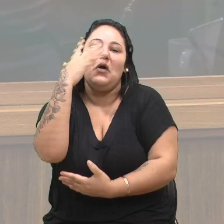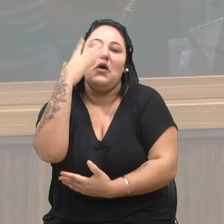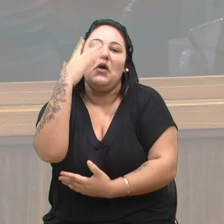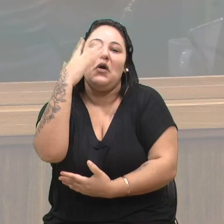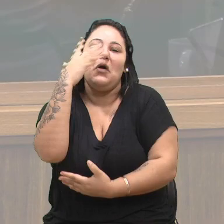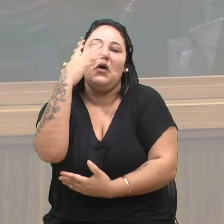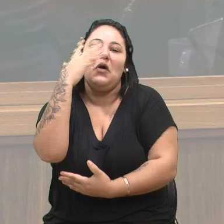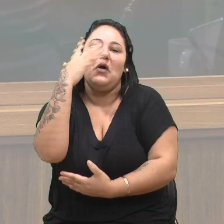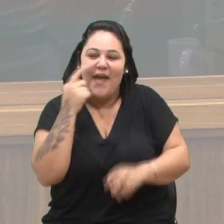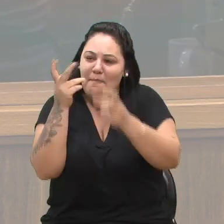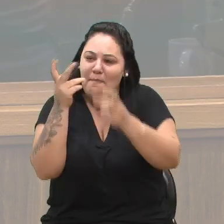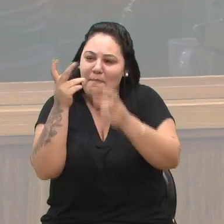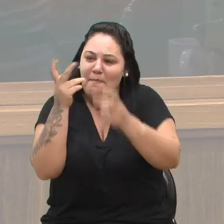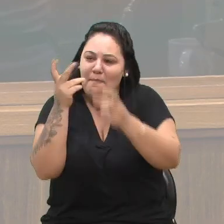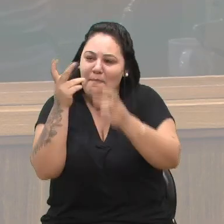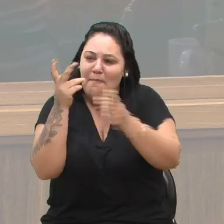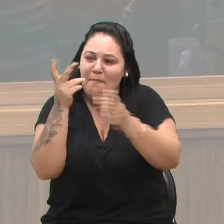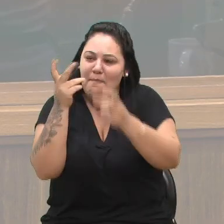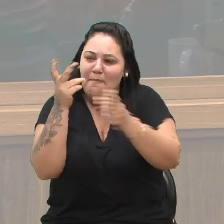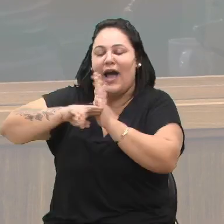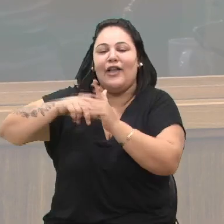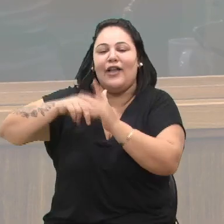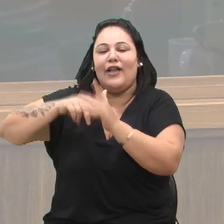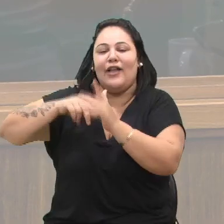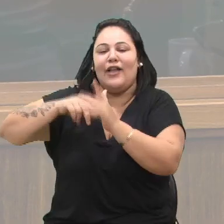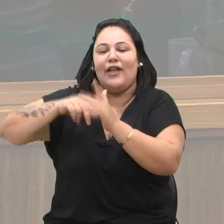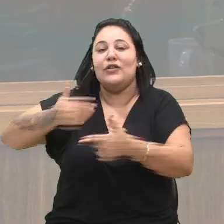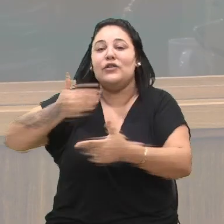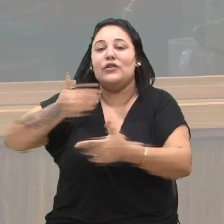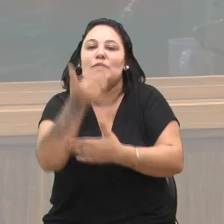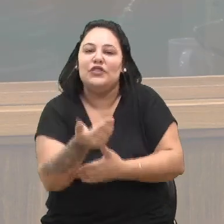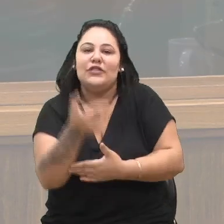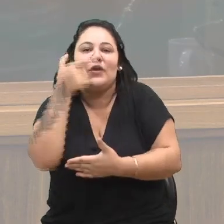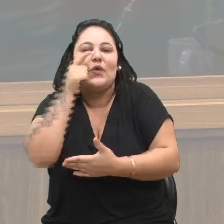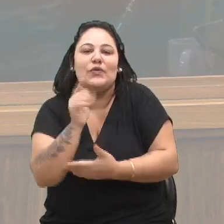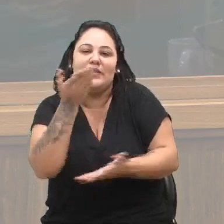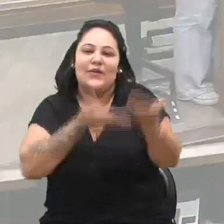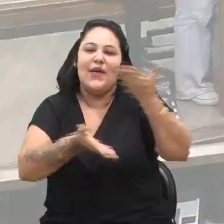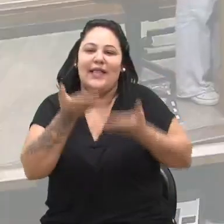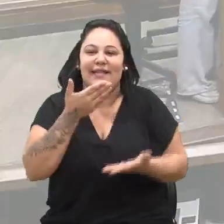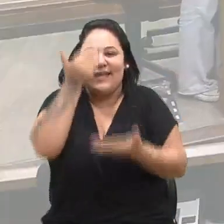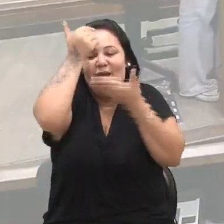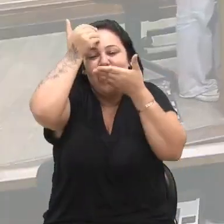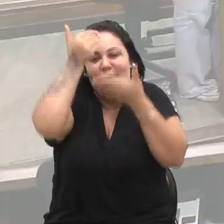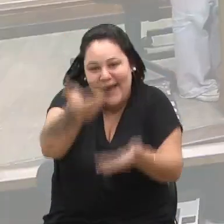ver o resultado do trabalho e das reivindicações sendo atendidas. Muito obrigada.